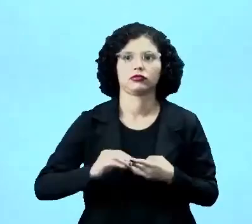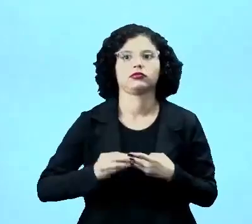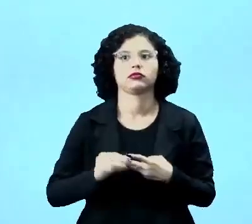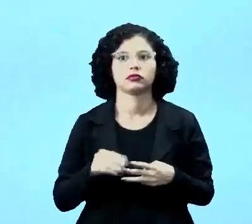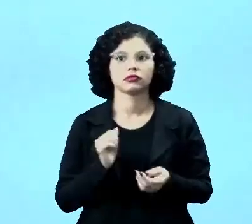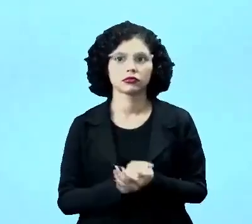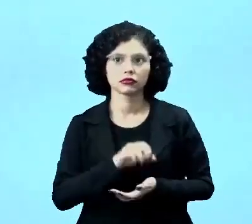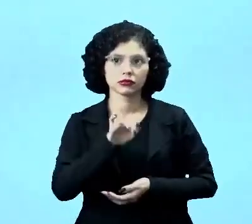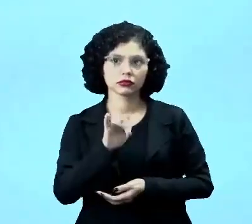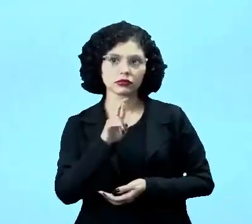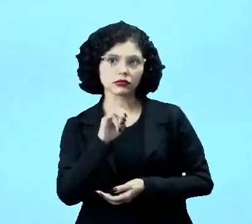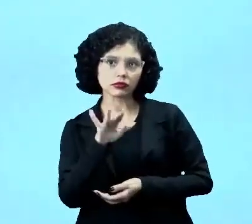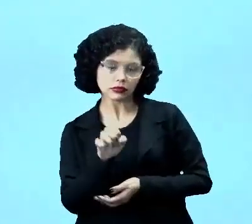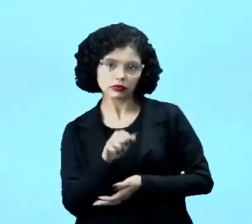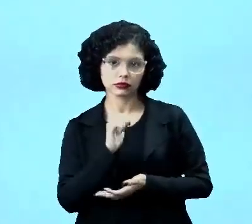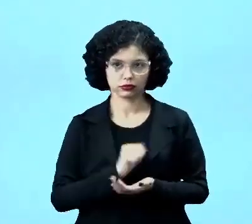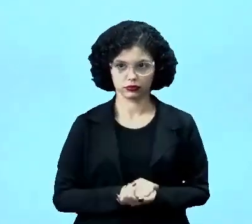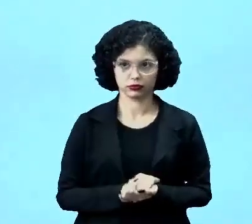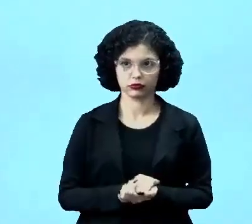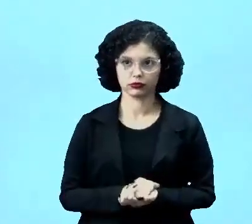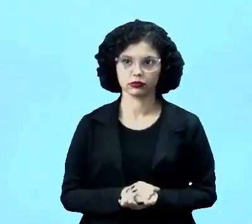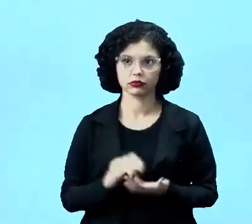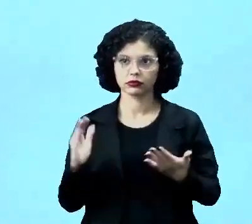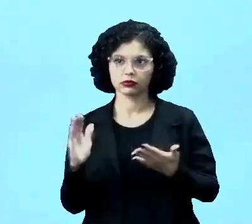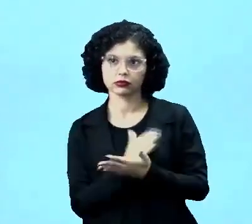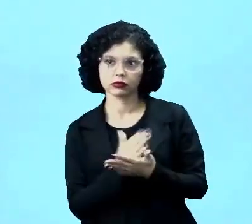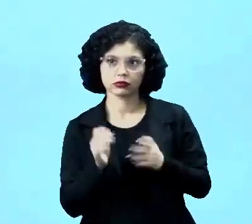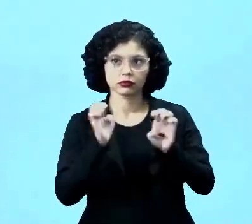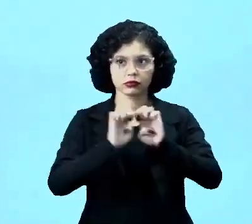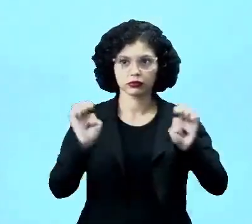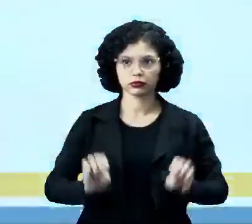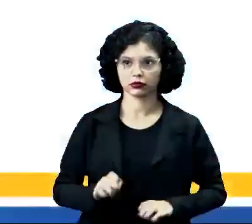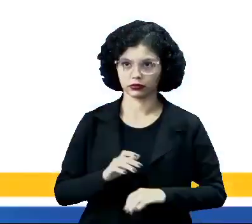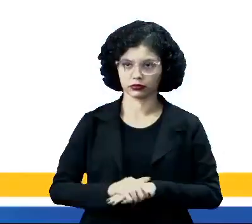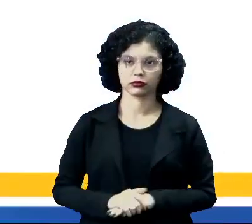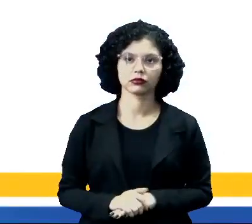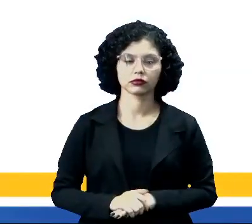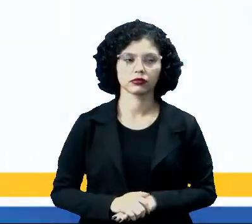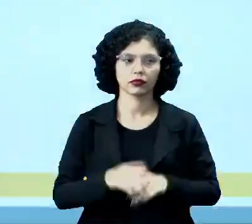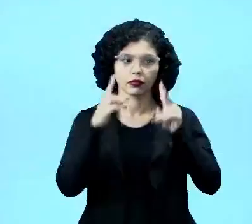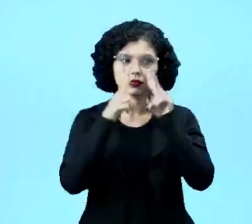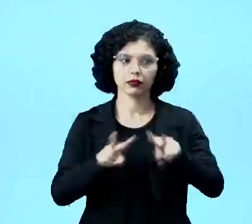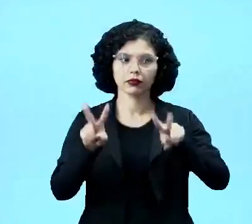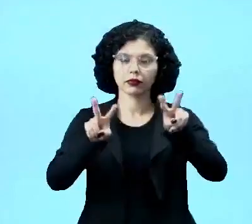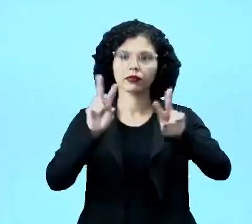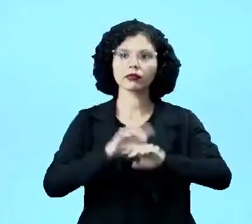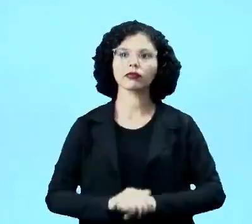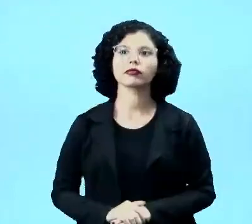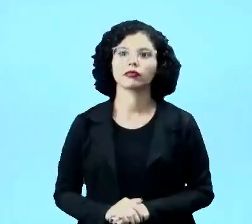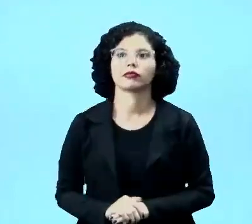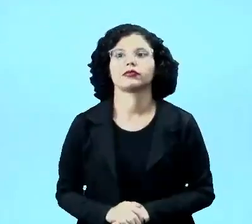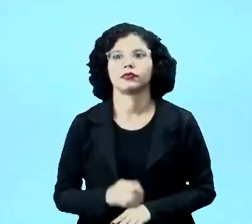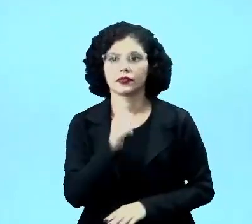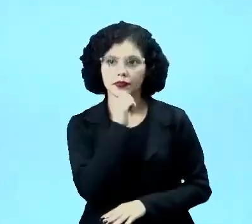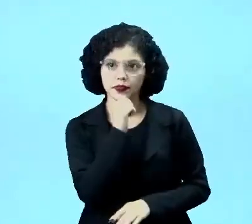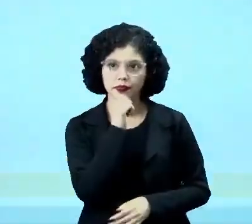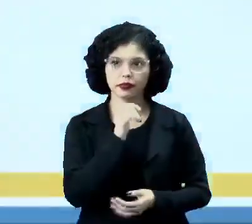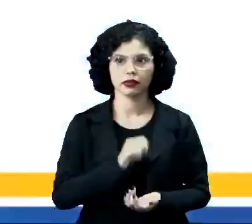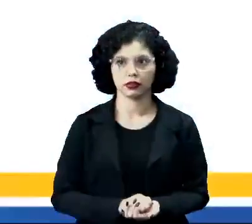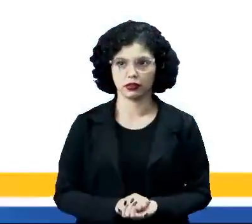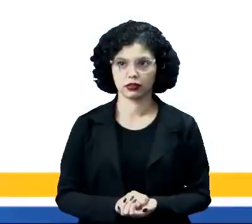de eucarionte. Então, essas são algumas estruturas que a gente pode visualizar aí. E para além